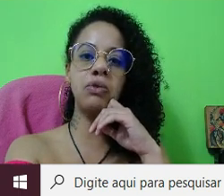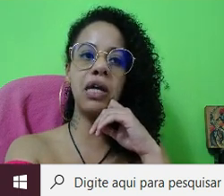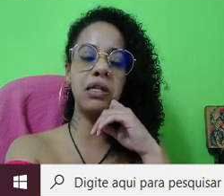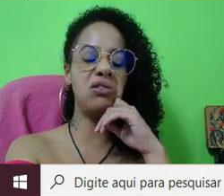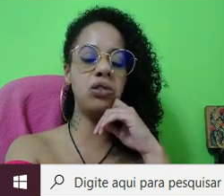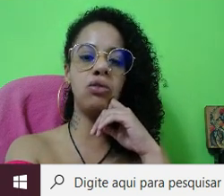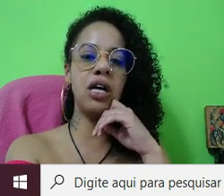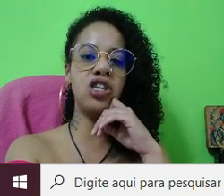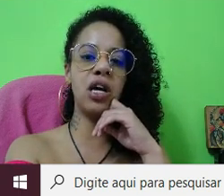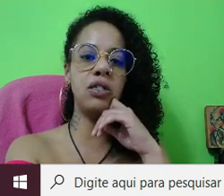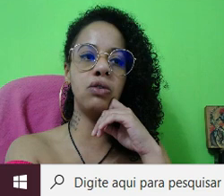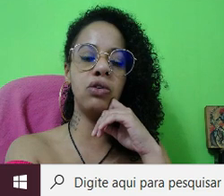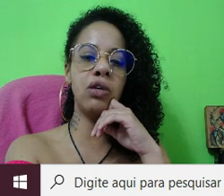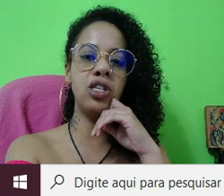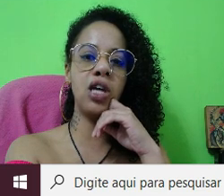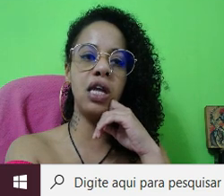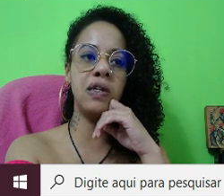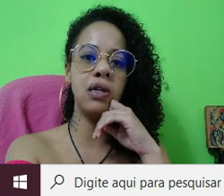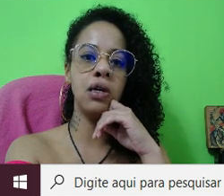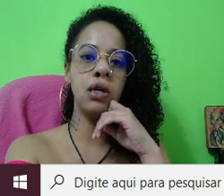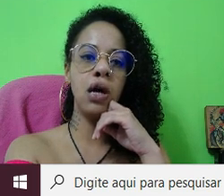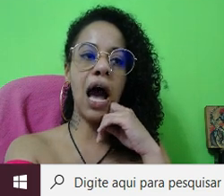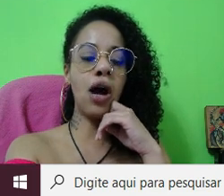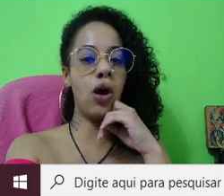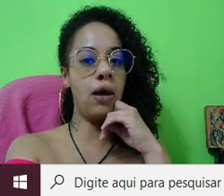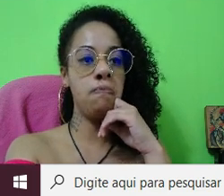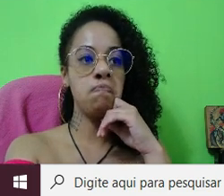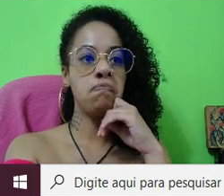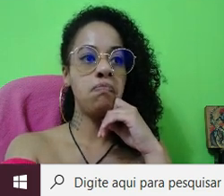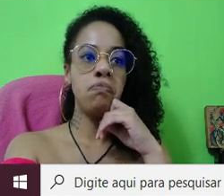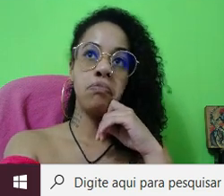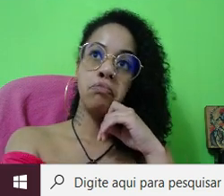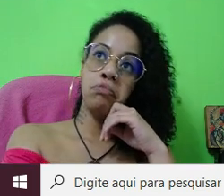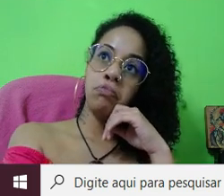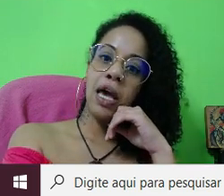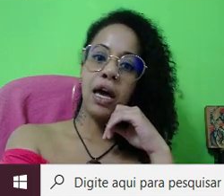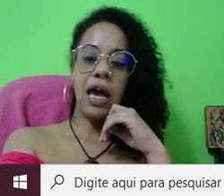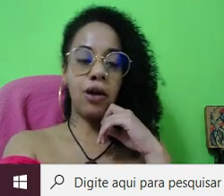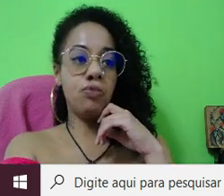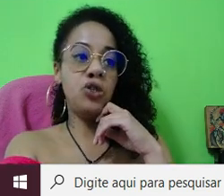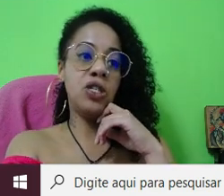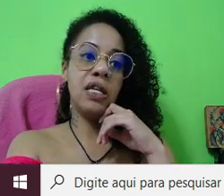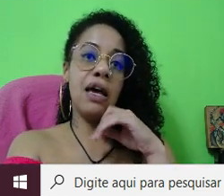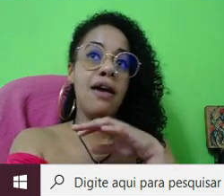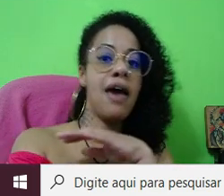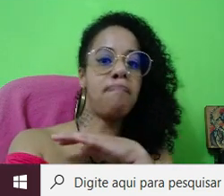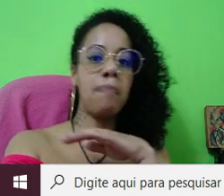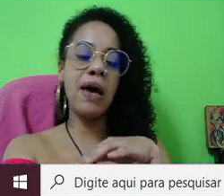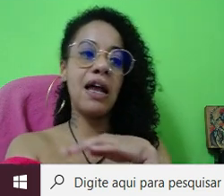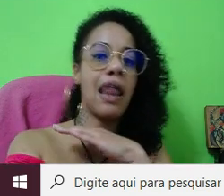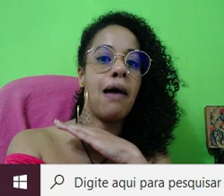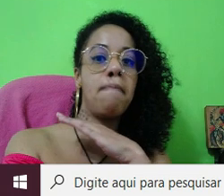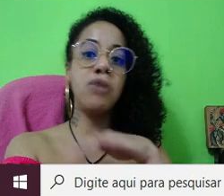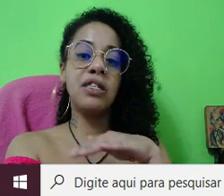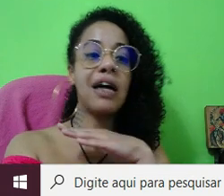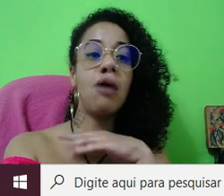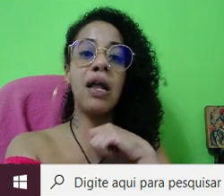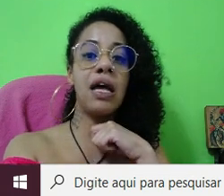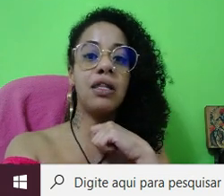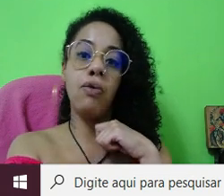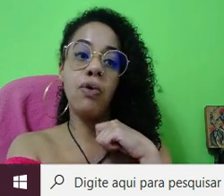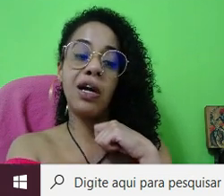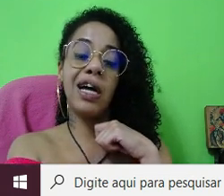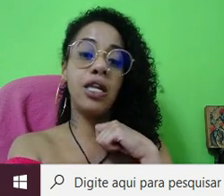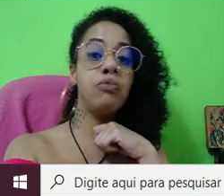ter força para lutar se isso não radicaliza não sei o que radicaliza agora é como dizem né para lá